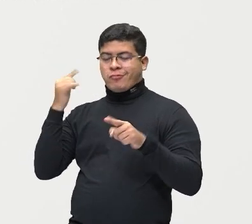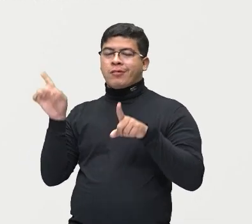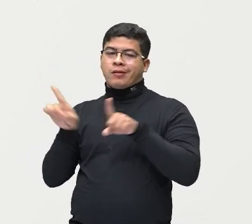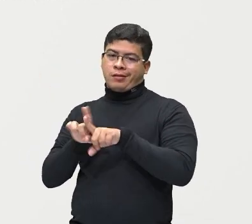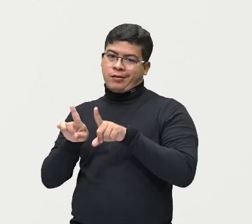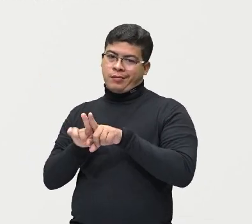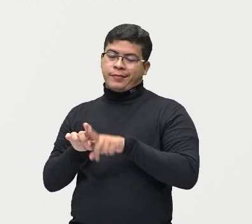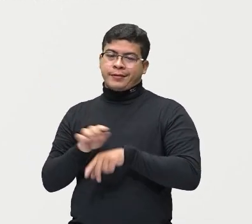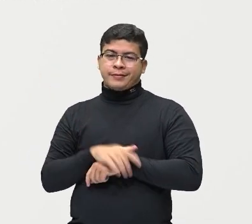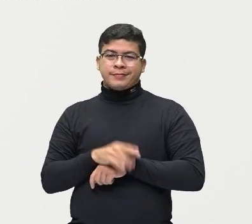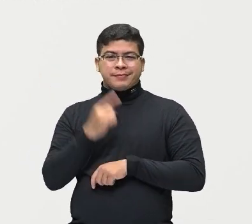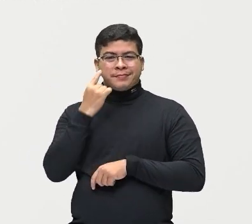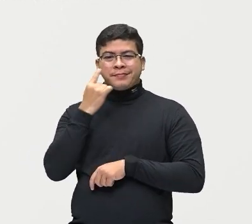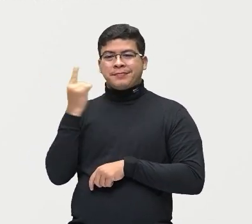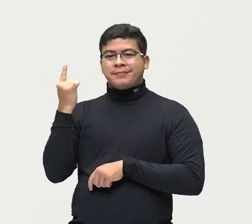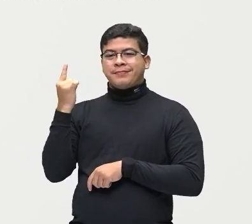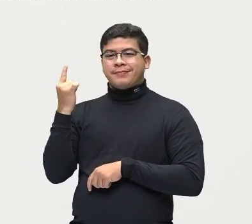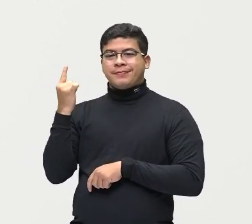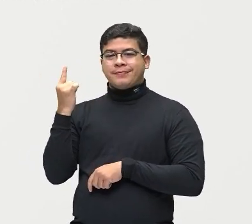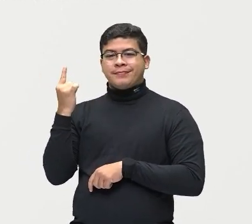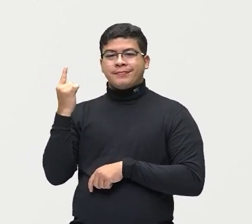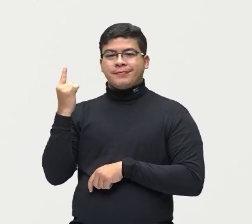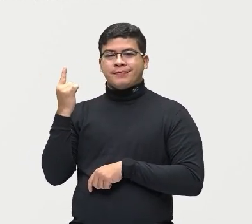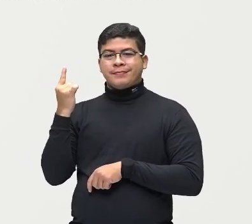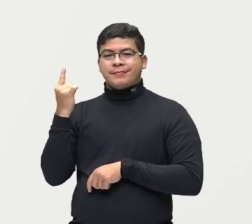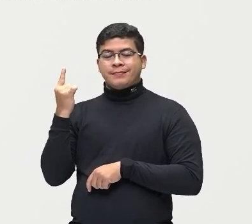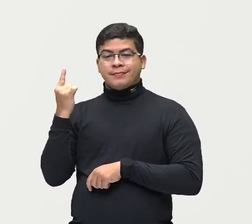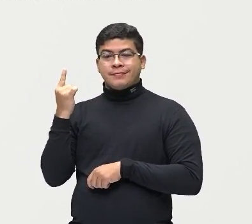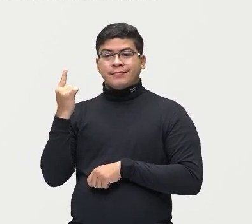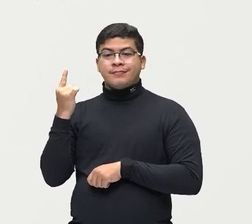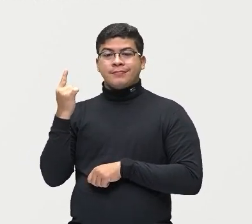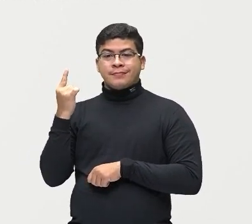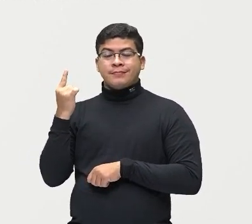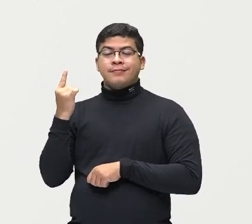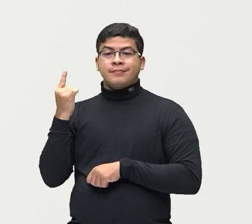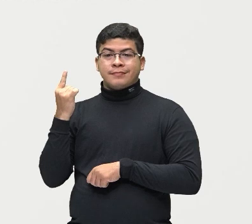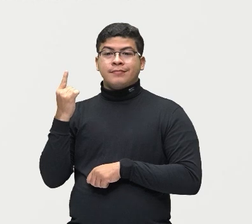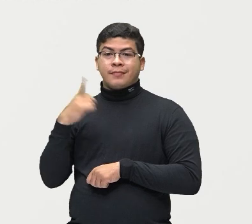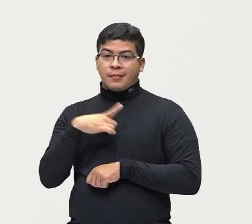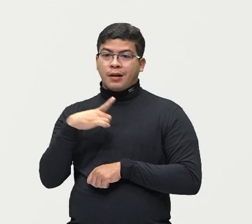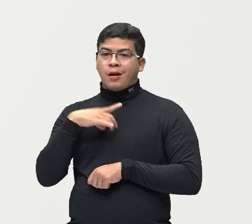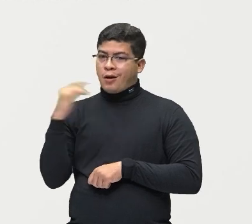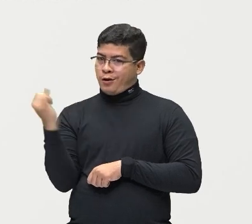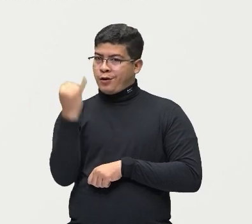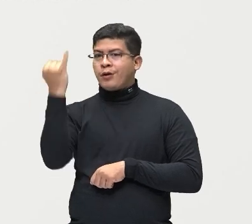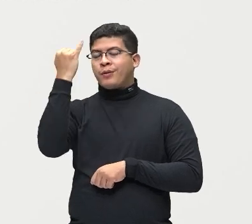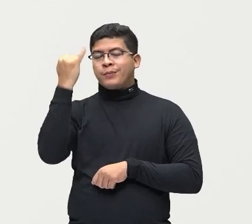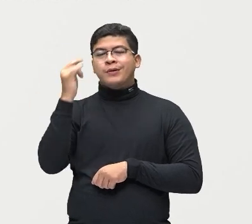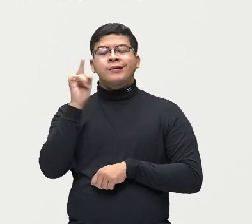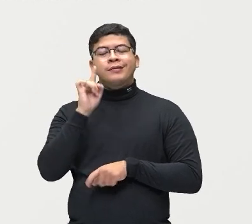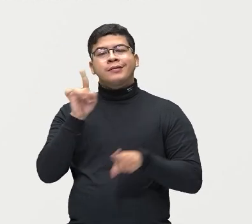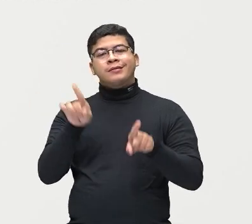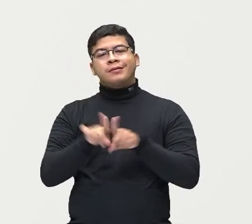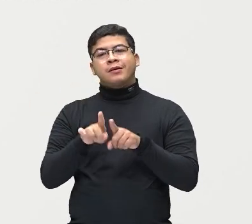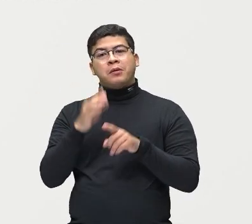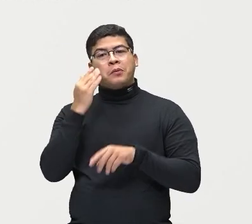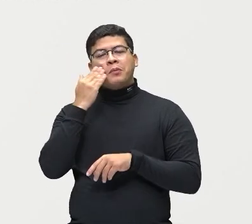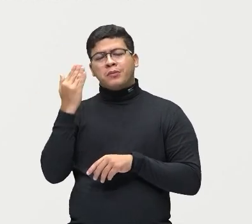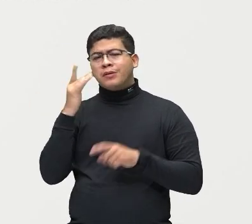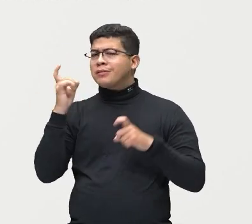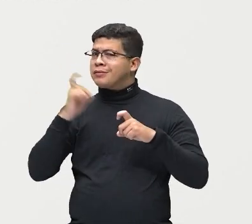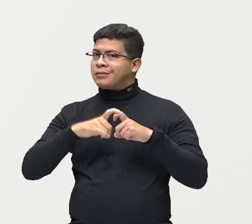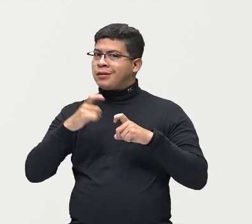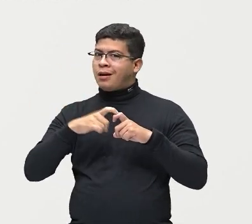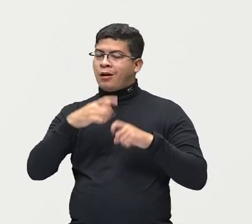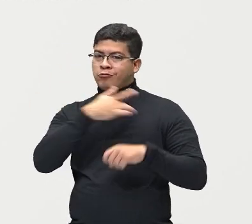a imagem que representa a importância desse pesquisador, né, desse médico, para a saúde humana,